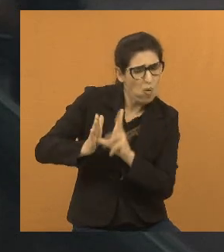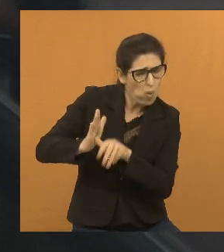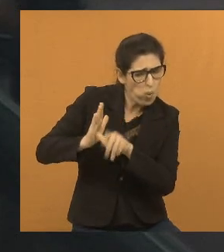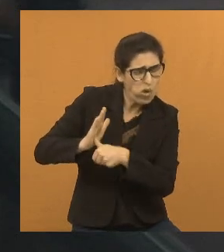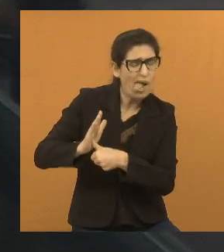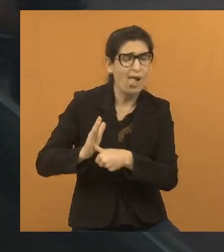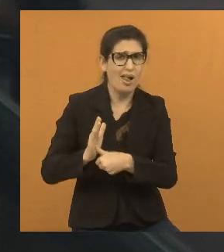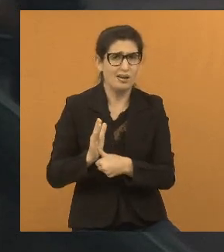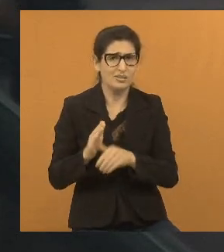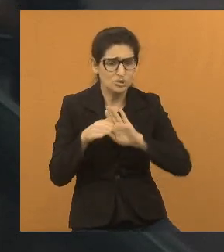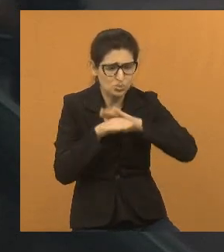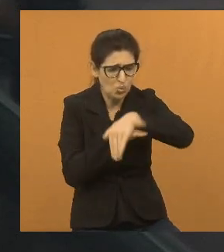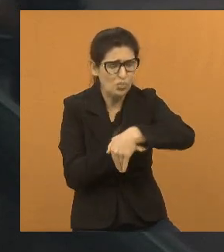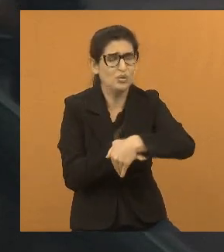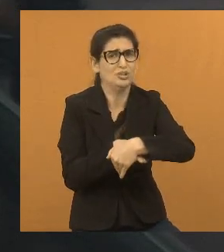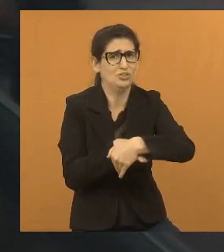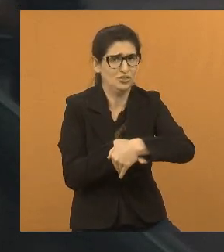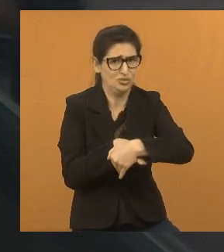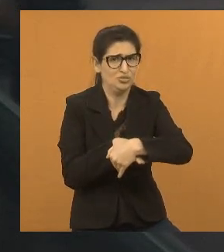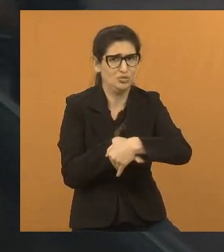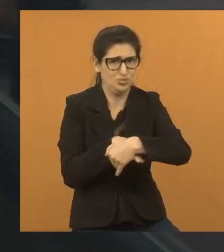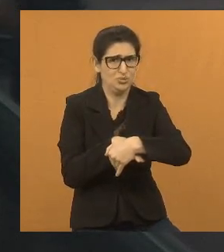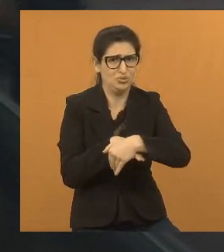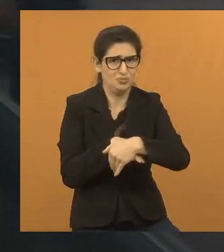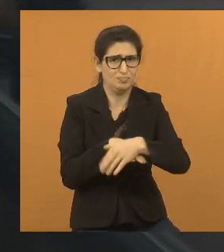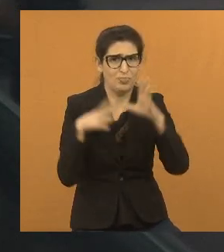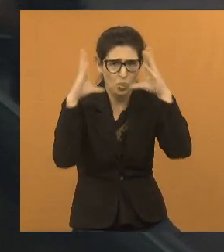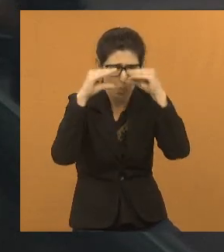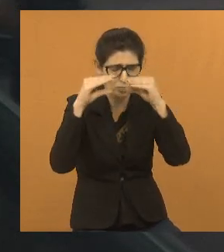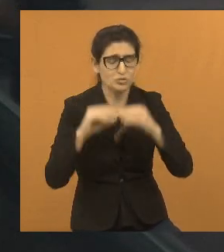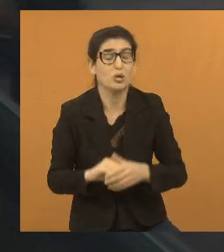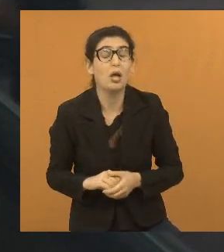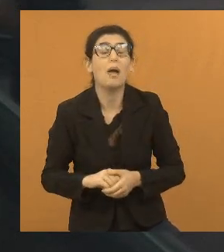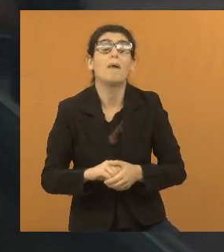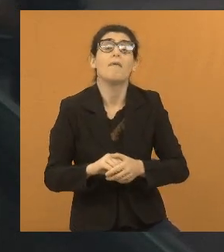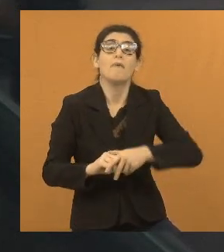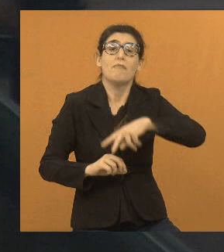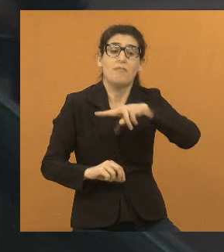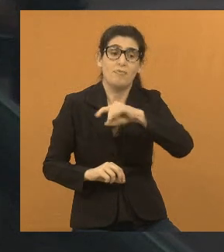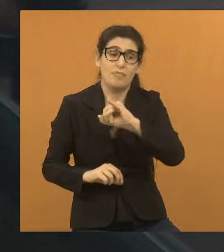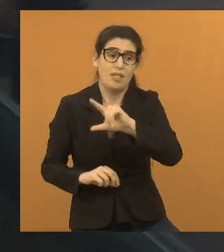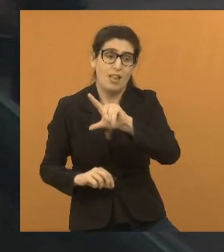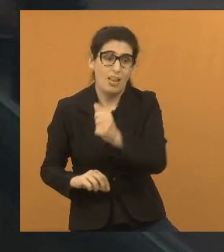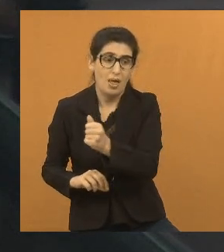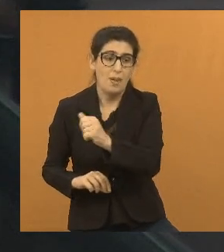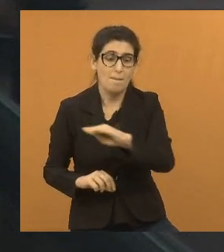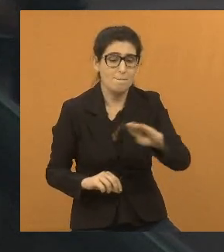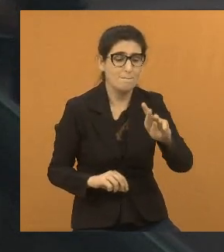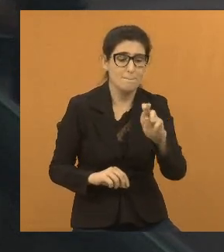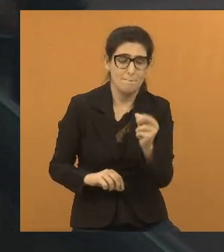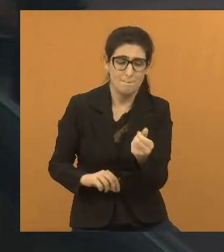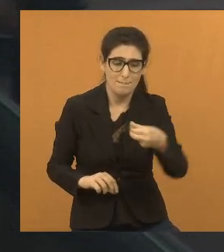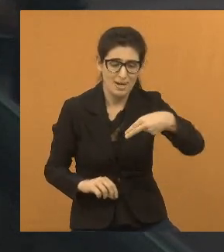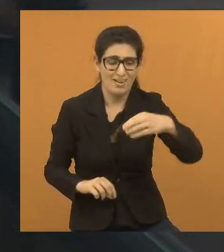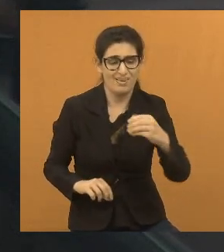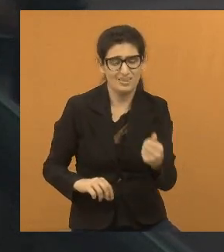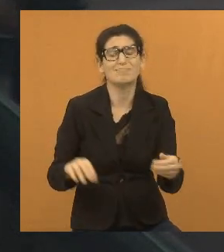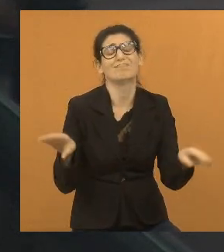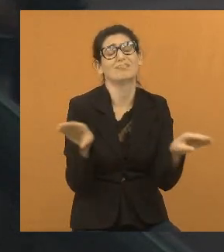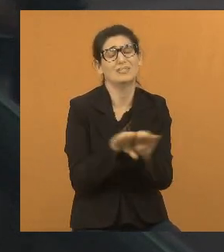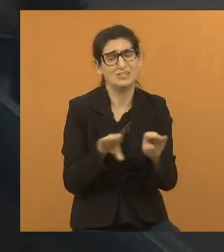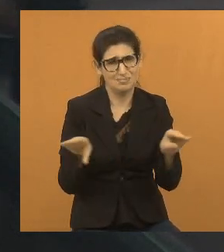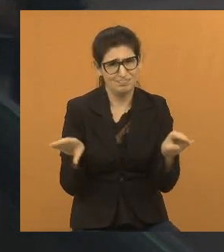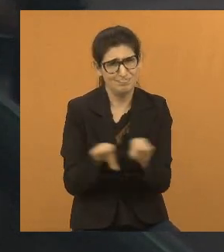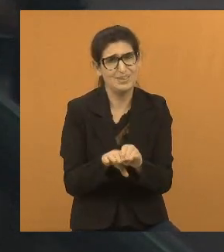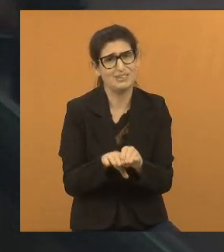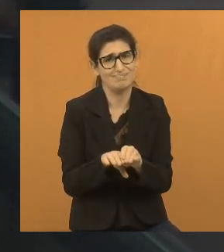noite, e passando do Vila Branca até o Mirante do Vale, ali é um breu que só. Então, hoje, tanto